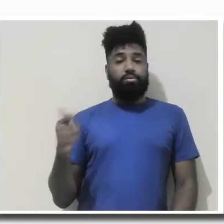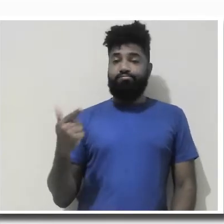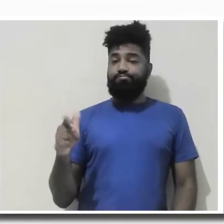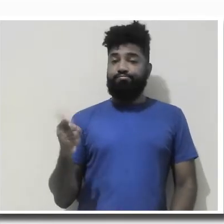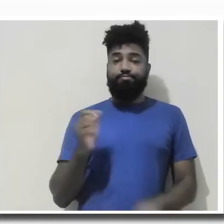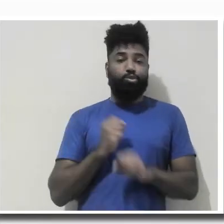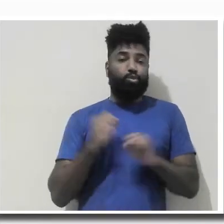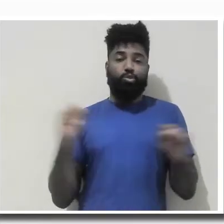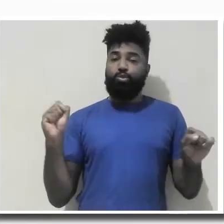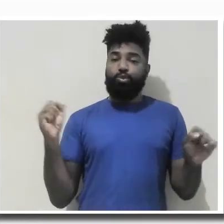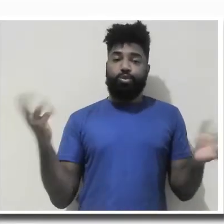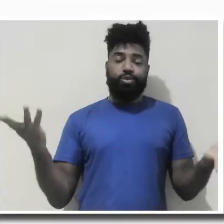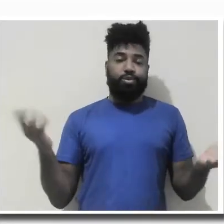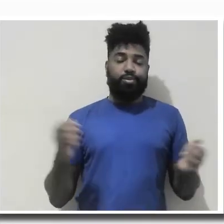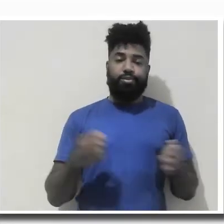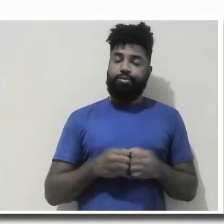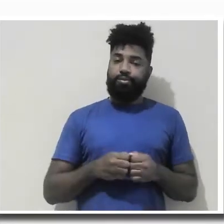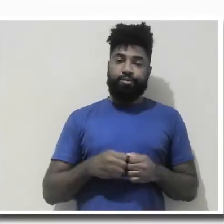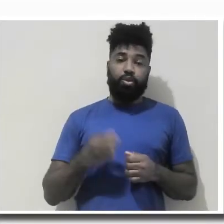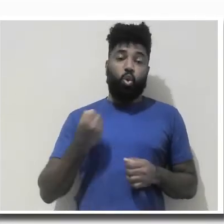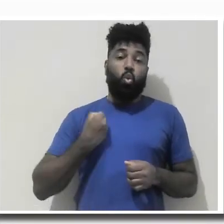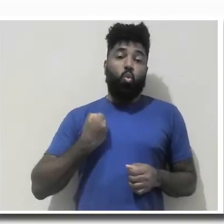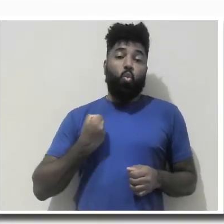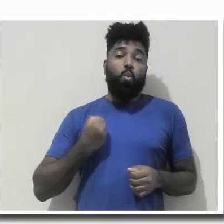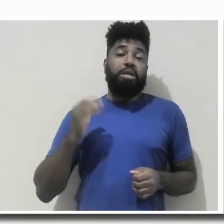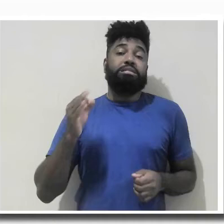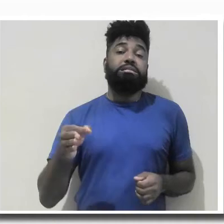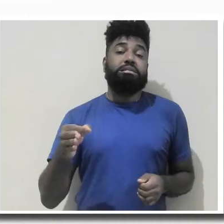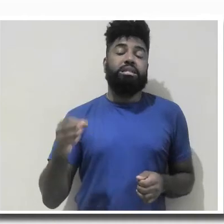ou representá-la numericamente, apenas